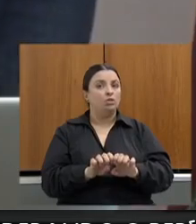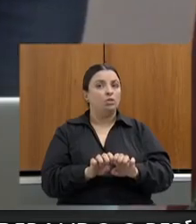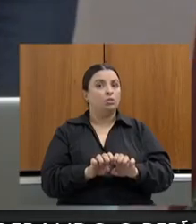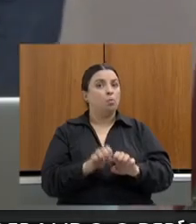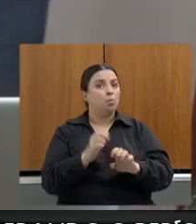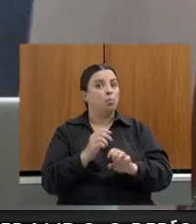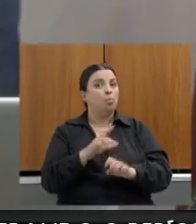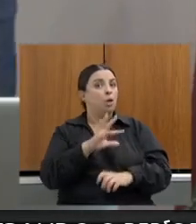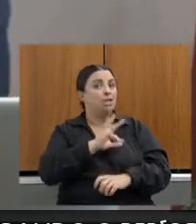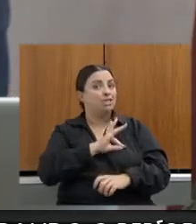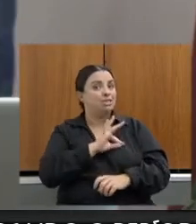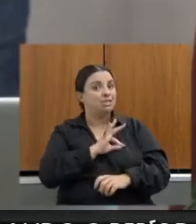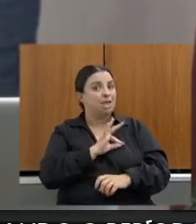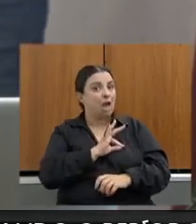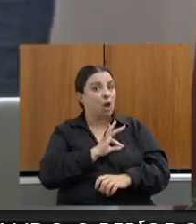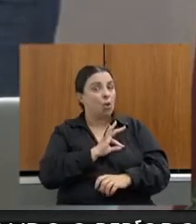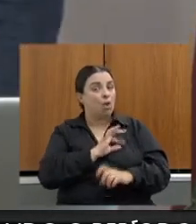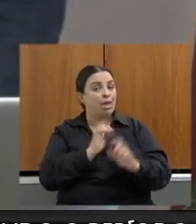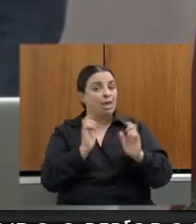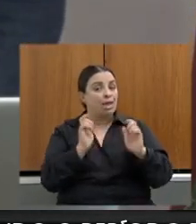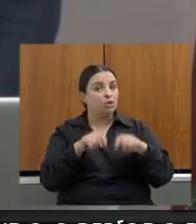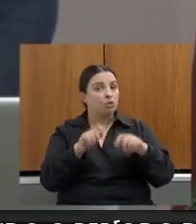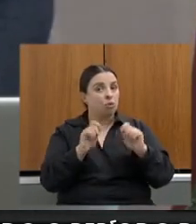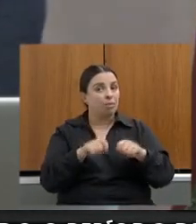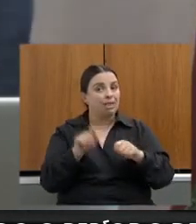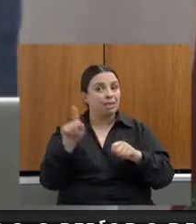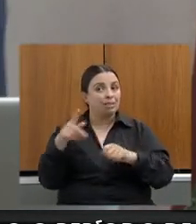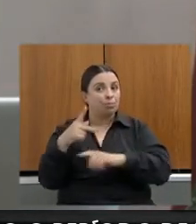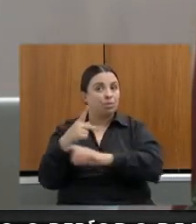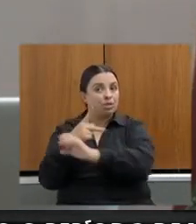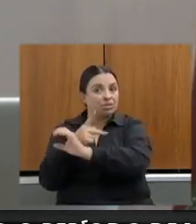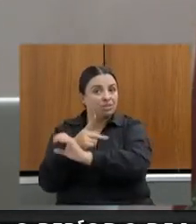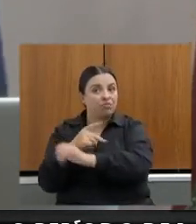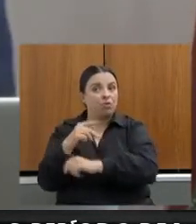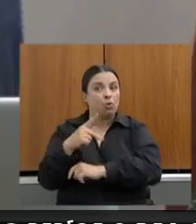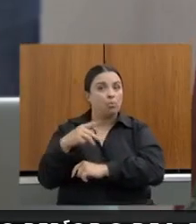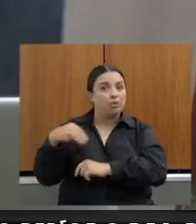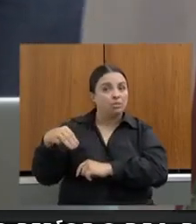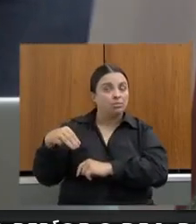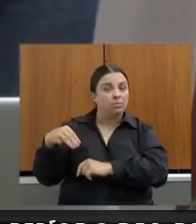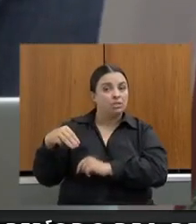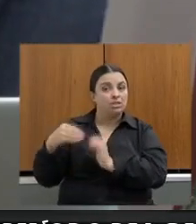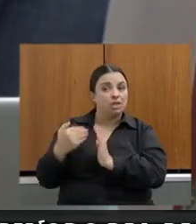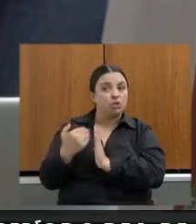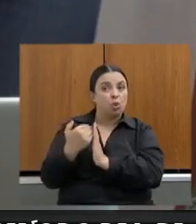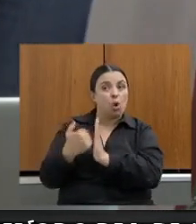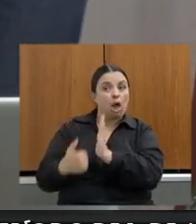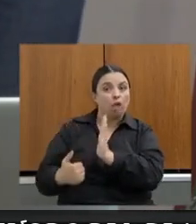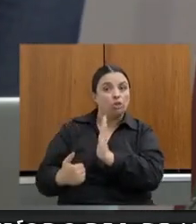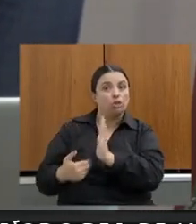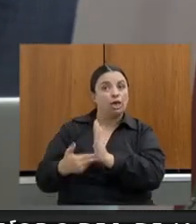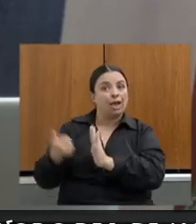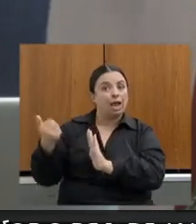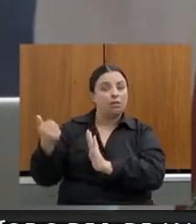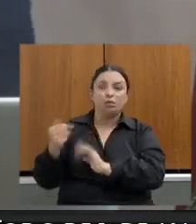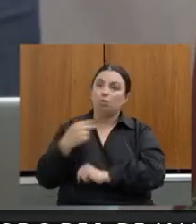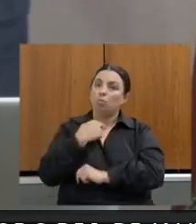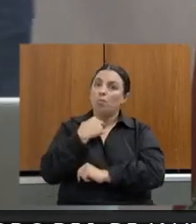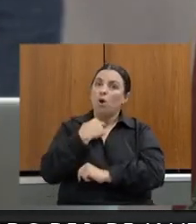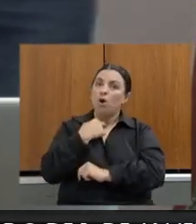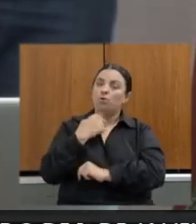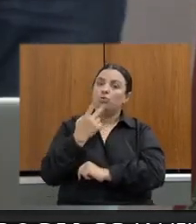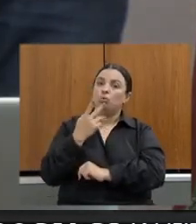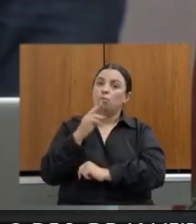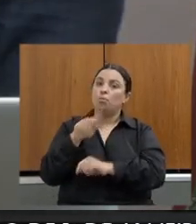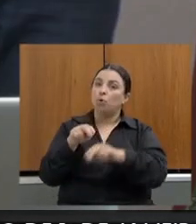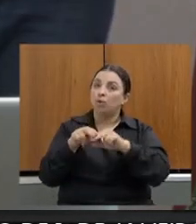policial e que as competências da Polícia Civil da Polícia Militar sejam subir traídas Em algum momento então